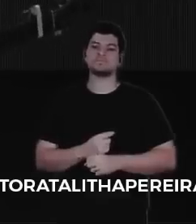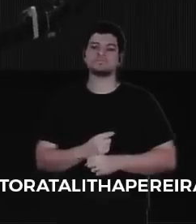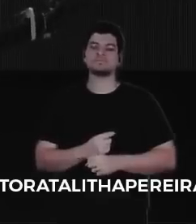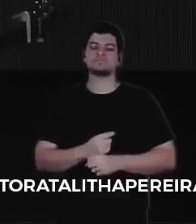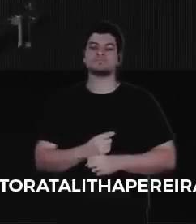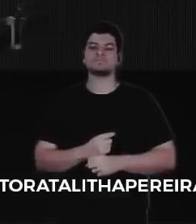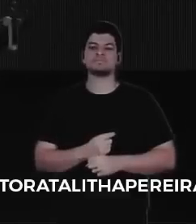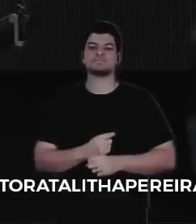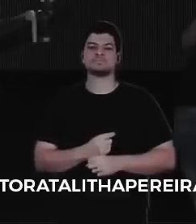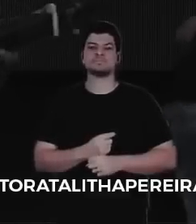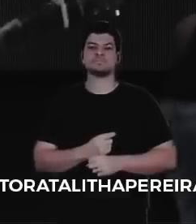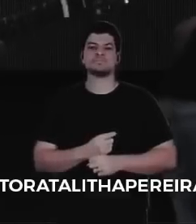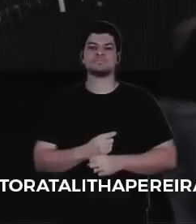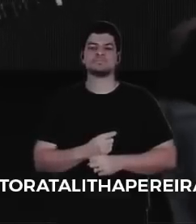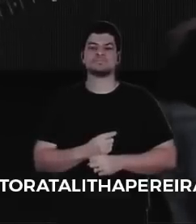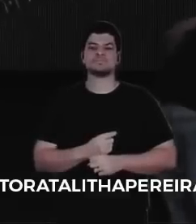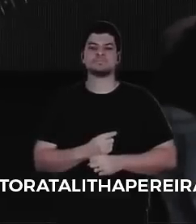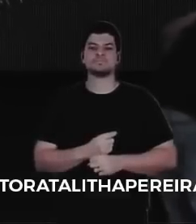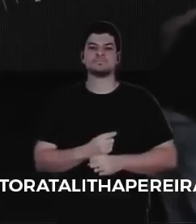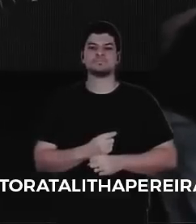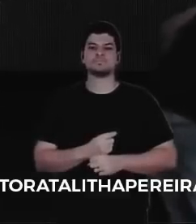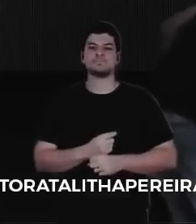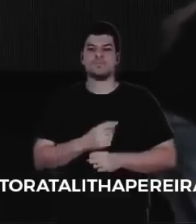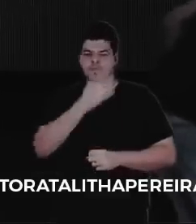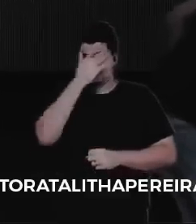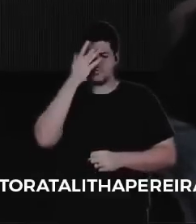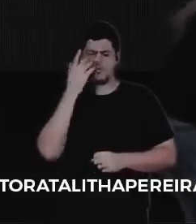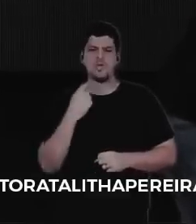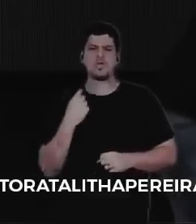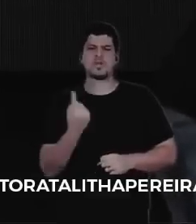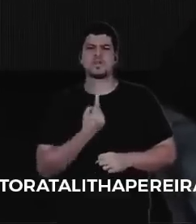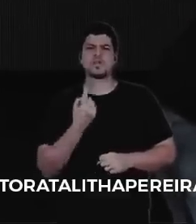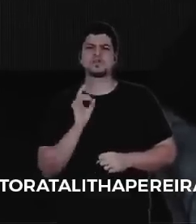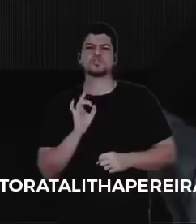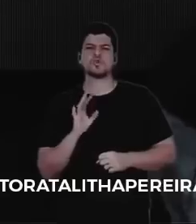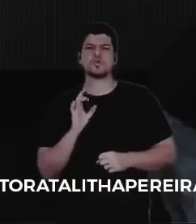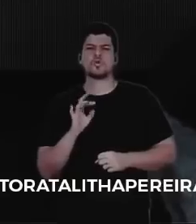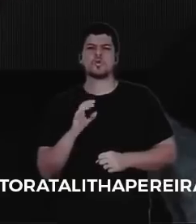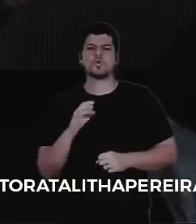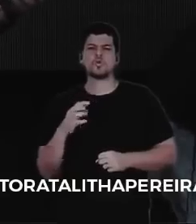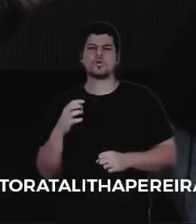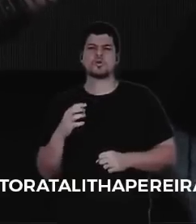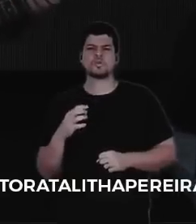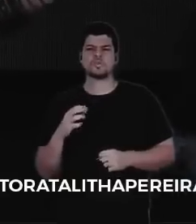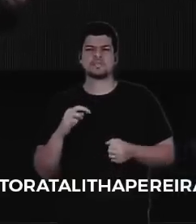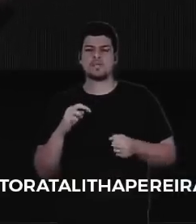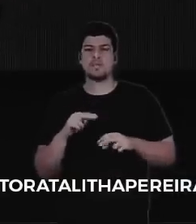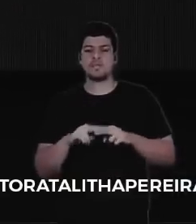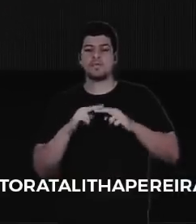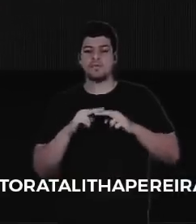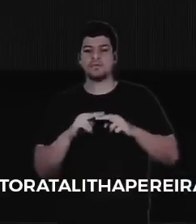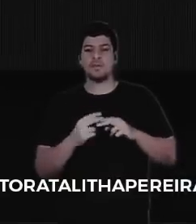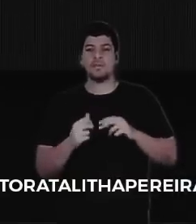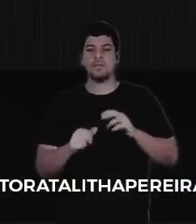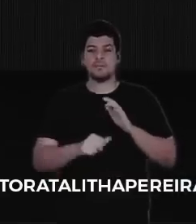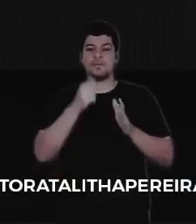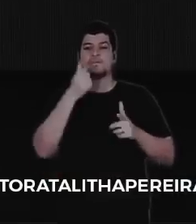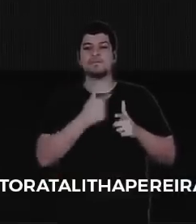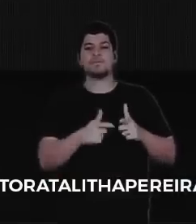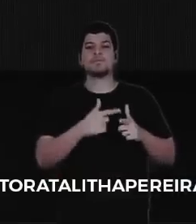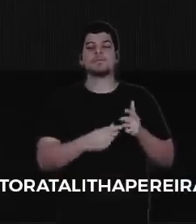O espírito da independência só dura até a primeira adversidade. Porque aí é quando você vê que você é